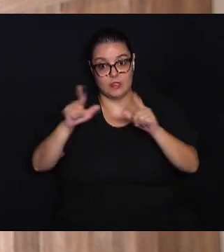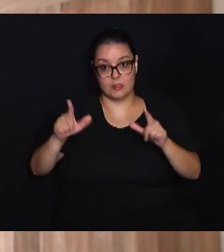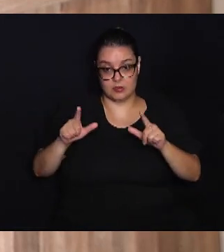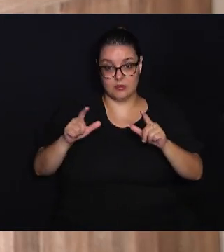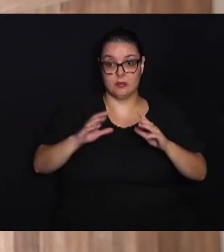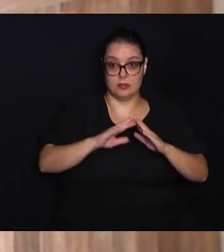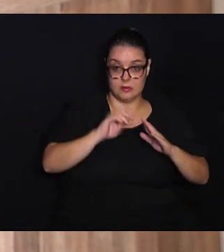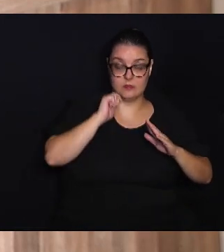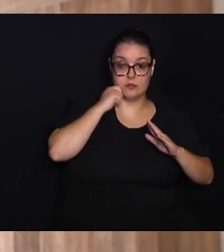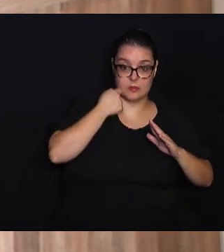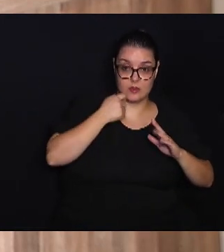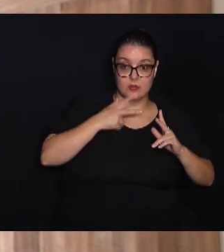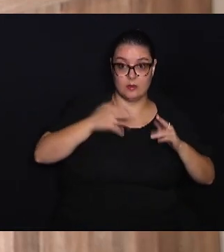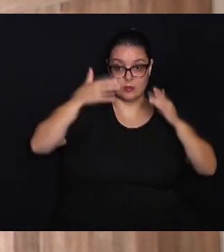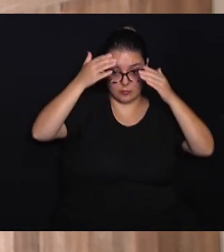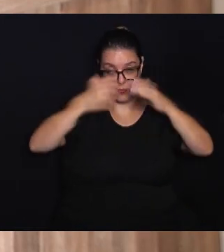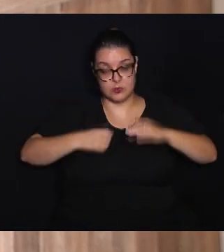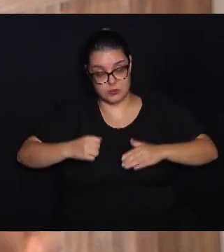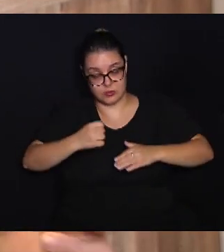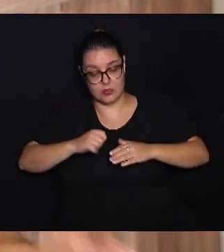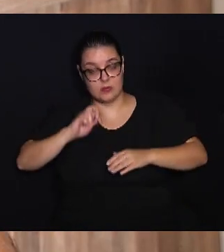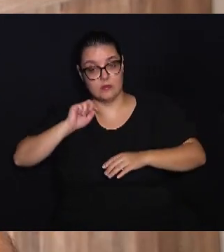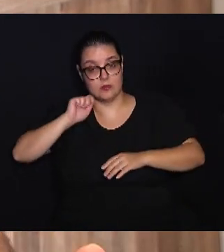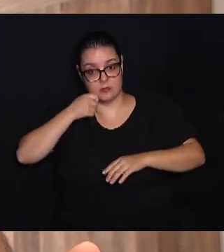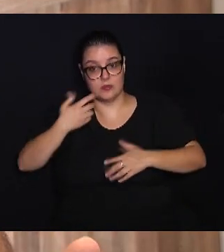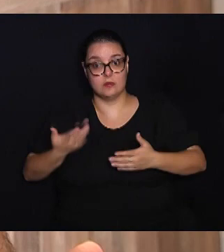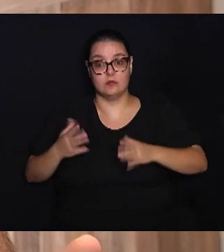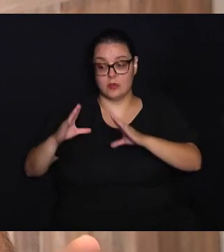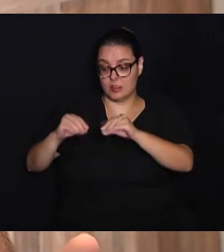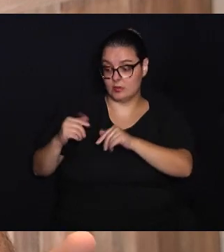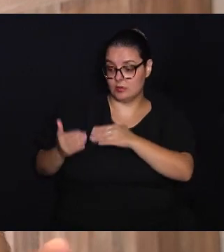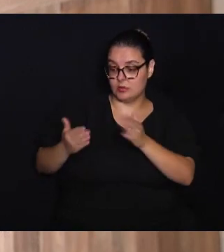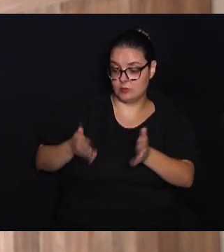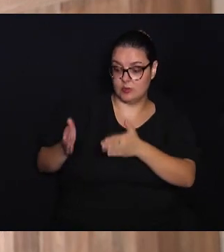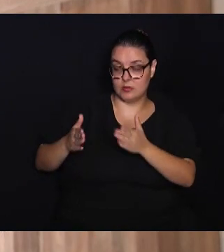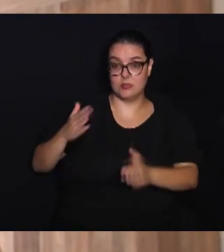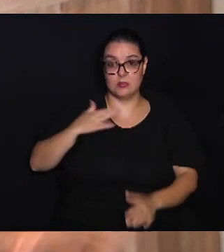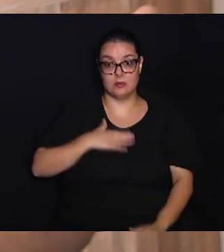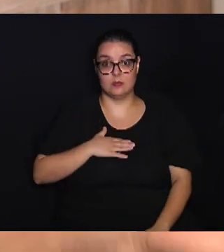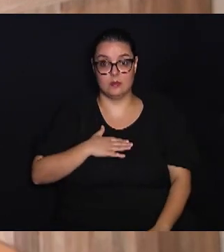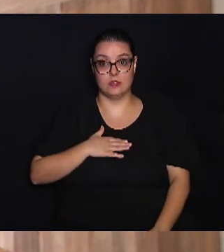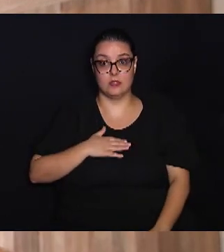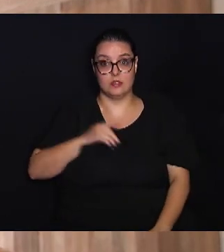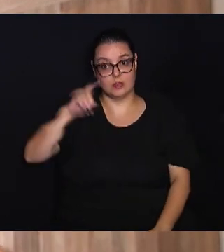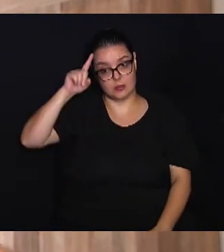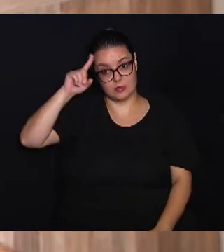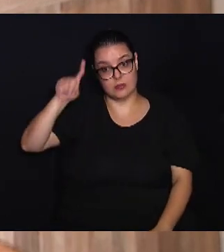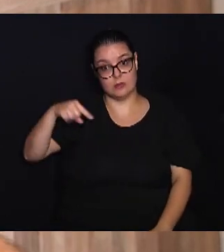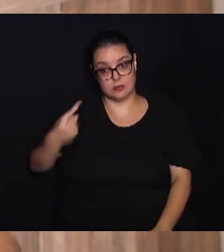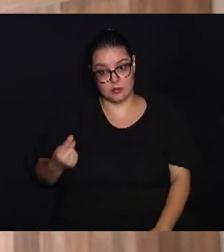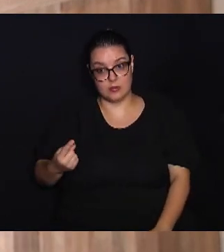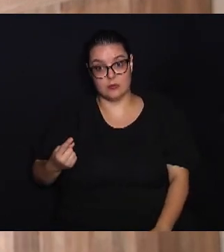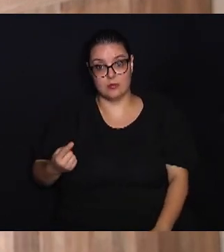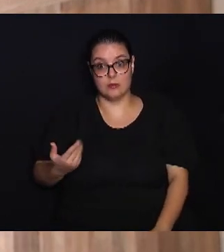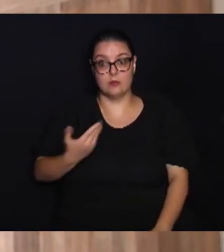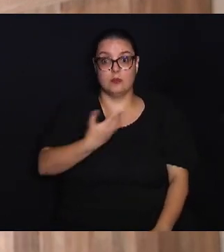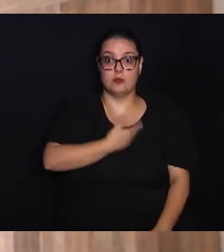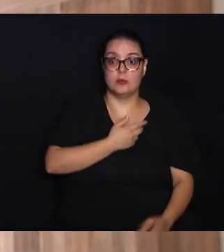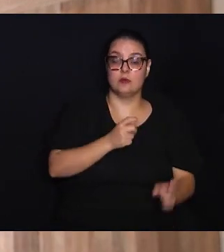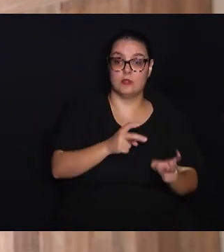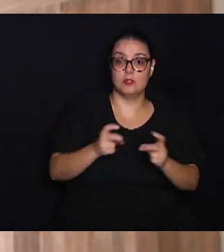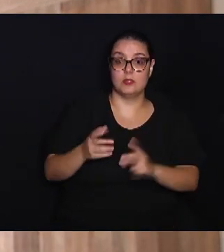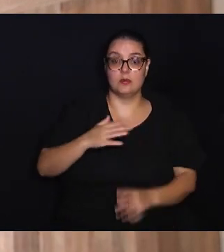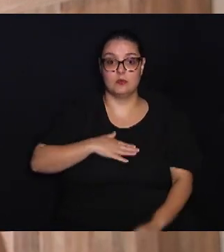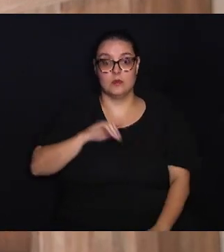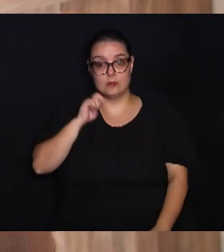trabalhava na na na padaria como a noite eu produzia para mim e no outro dia seguinte o meu colega vendia meus